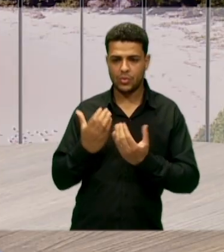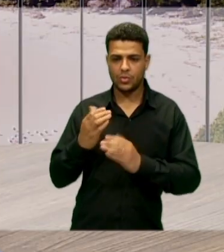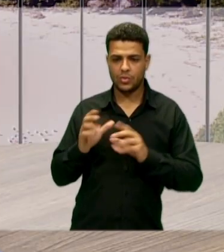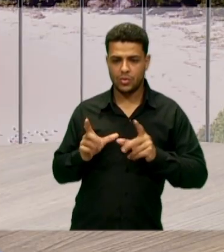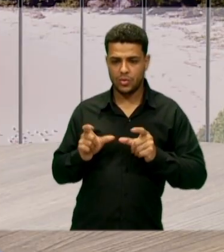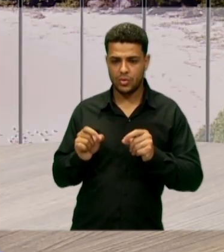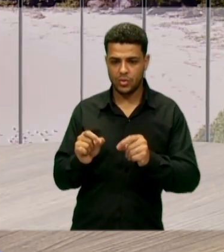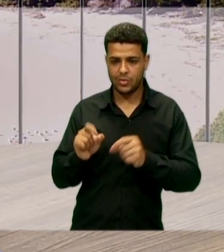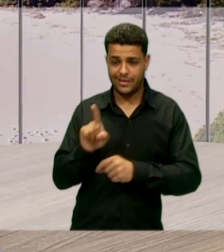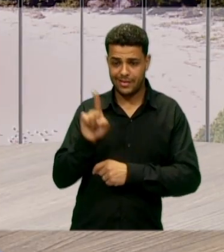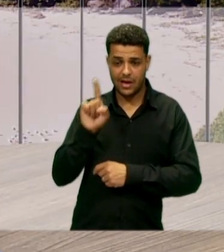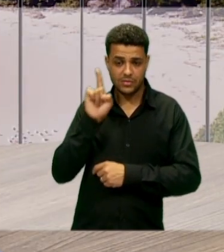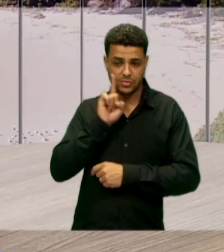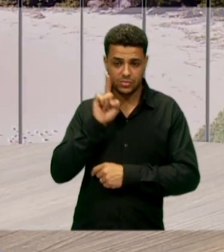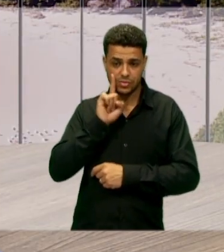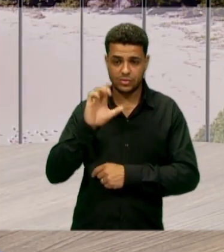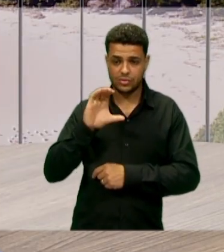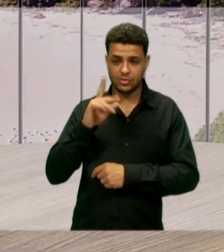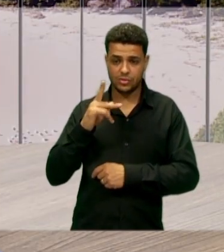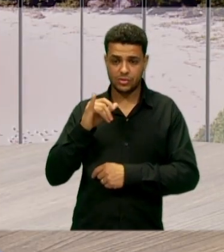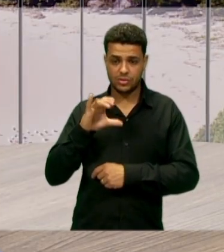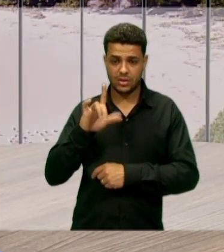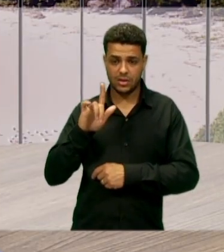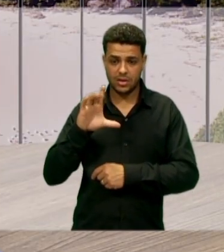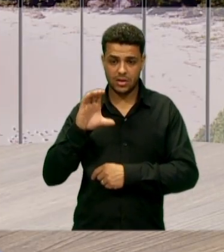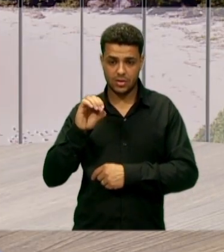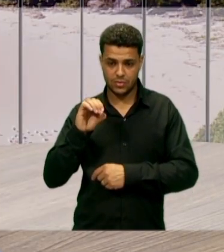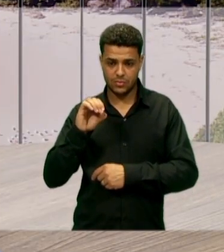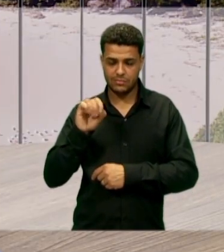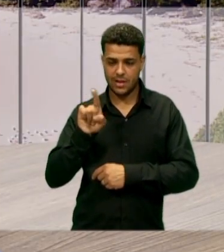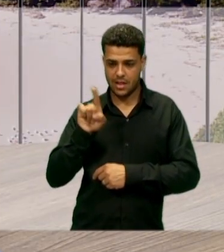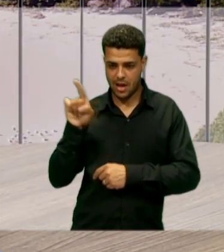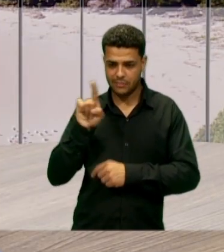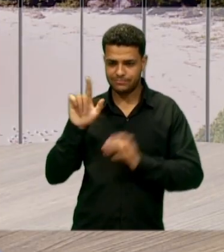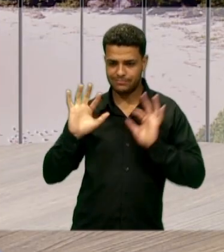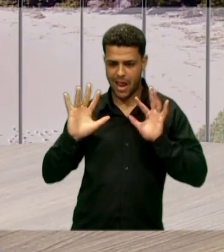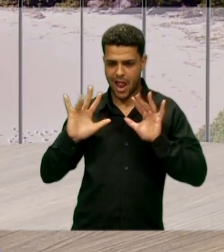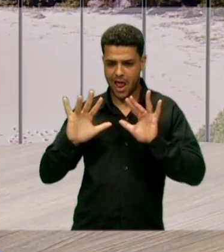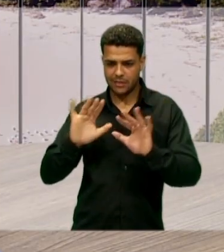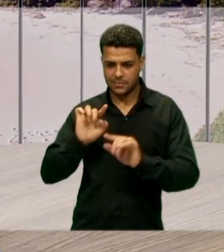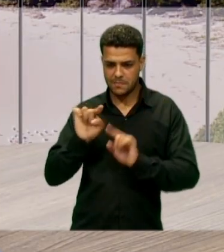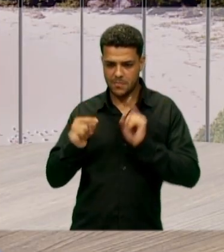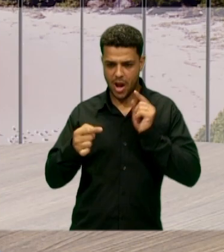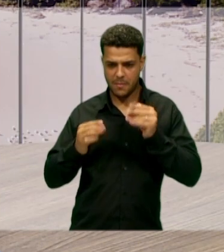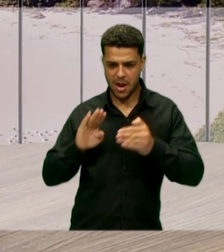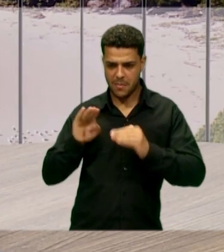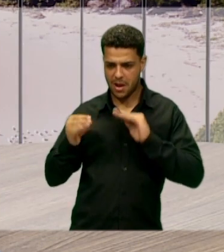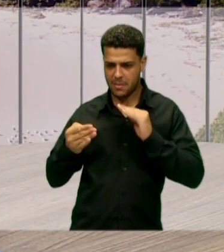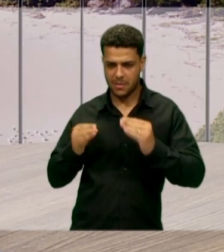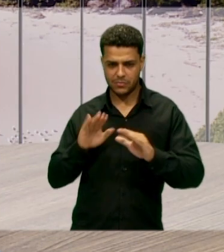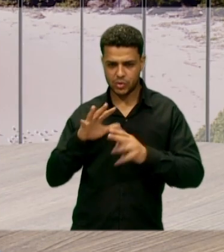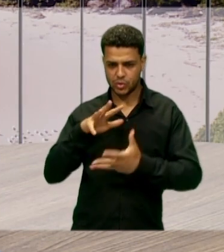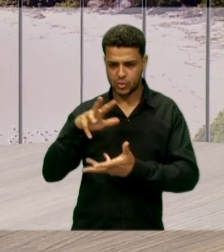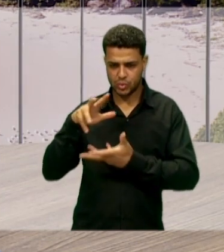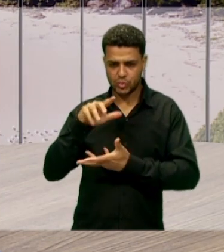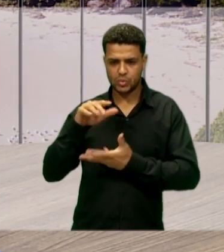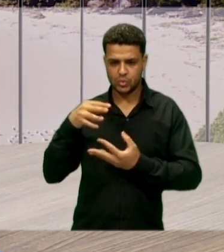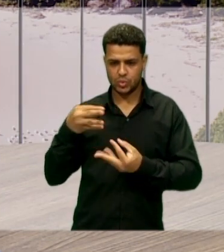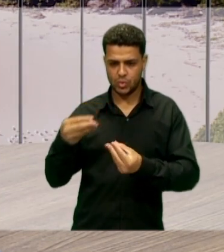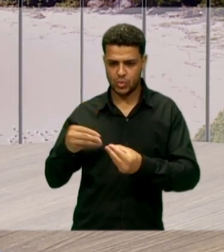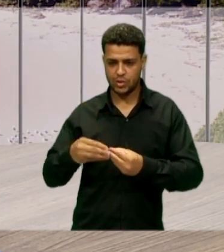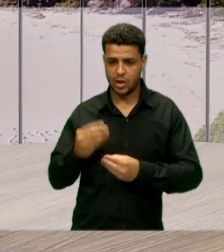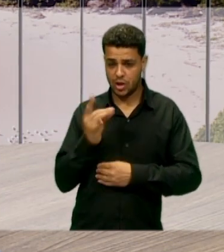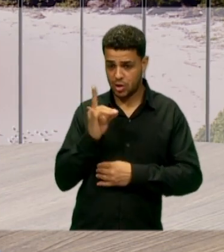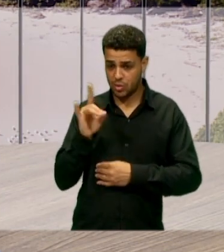oncologia lá nos Estados Unidos, em Chicago. É o maior congresso do mundo. É um congresso que reúne milhares de oncologistas do mundo inteiro. E